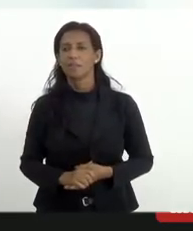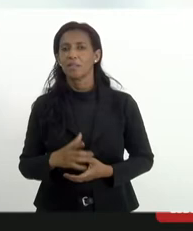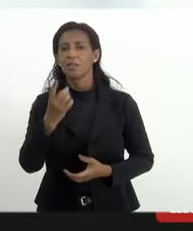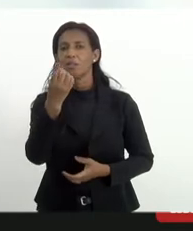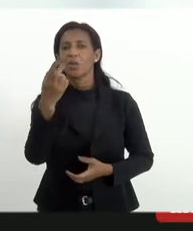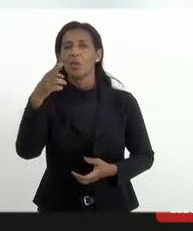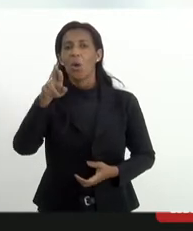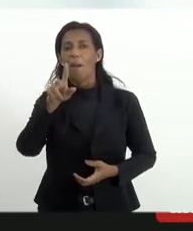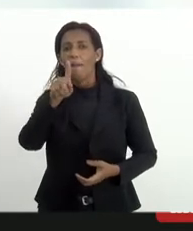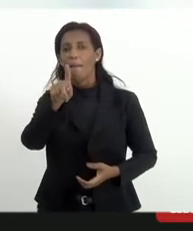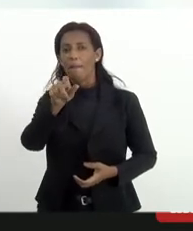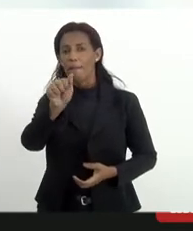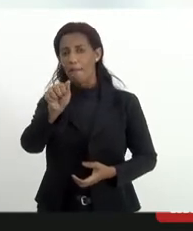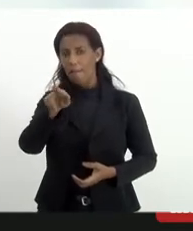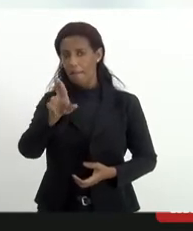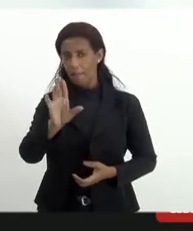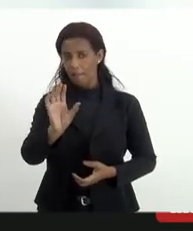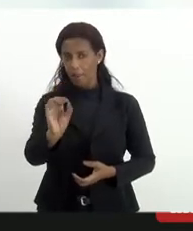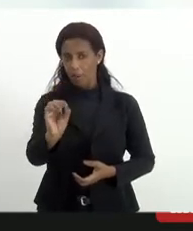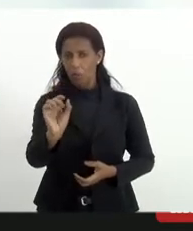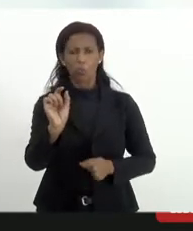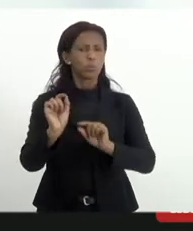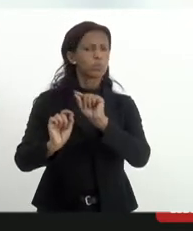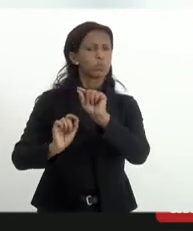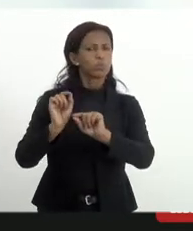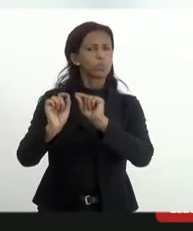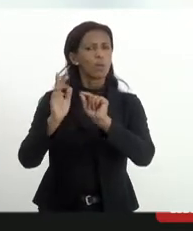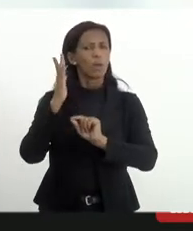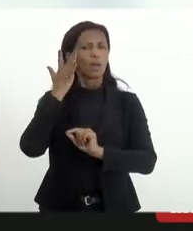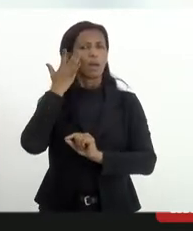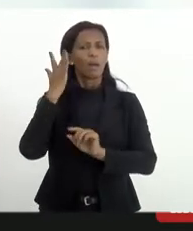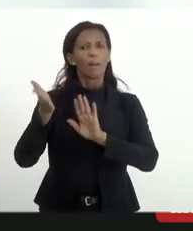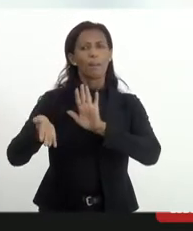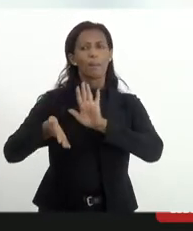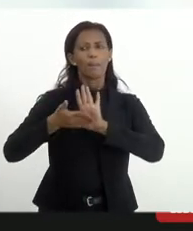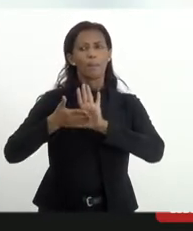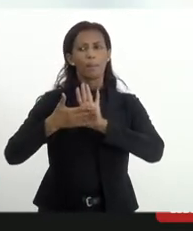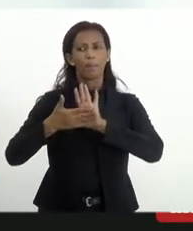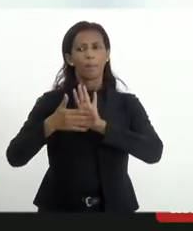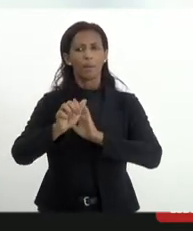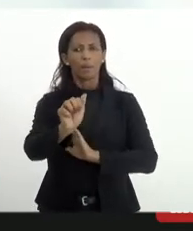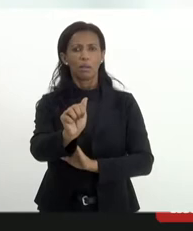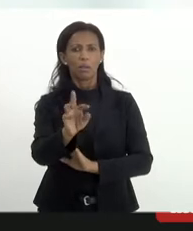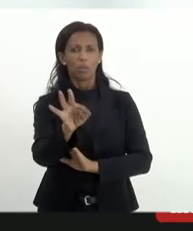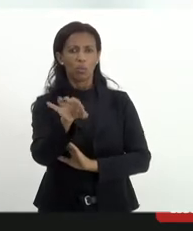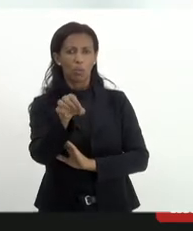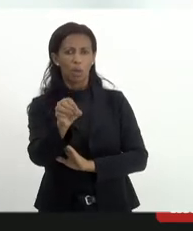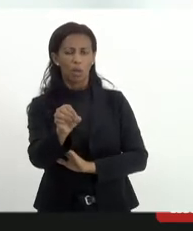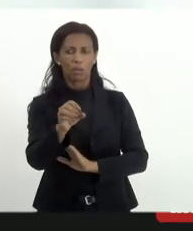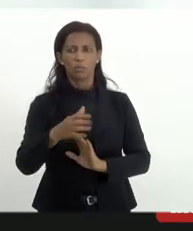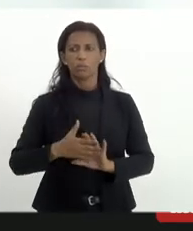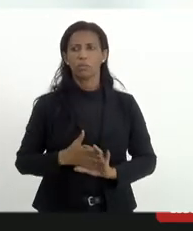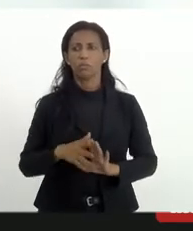doutor Paulo Henrique, o que, que o senhor acha da nossa proposta do ato normativo para acontecer